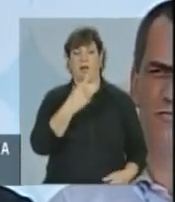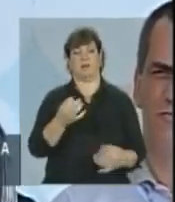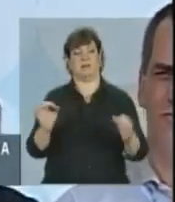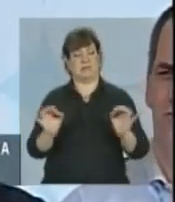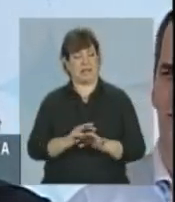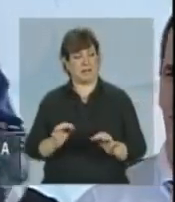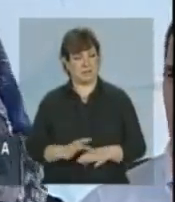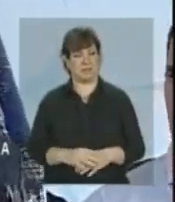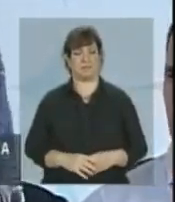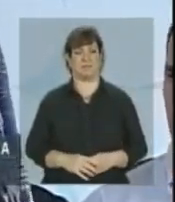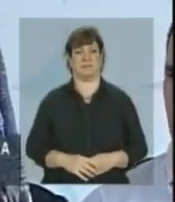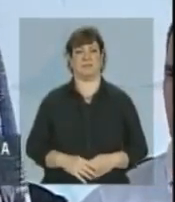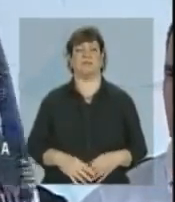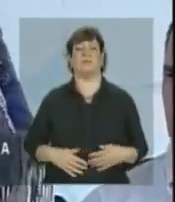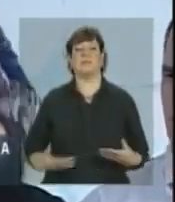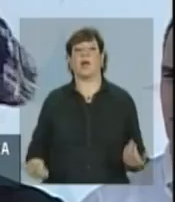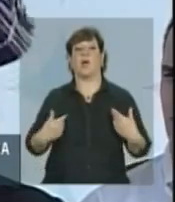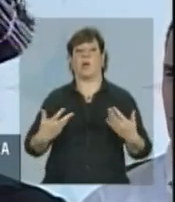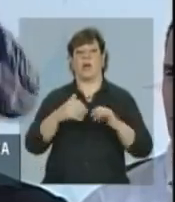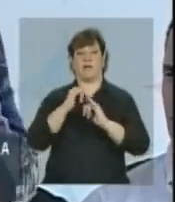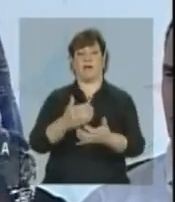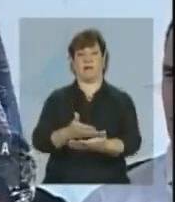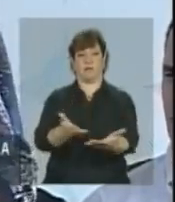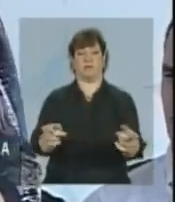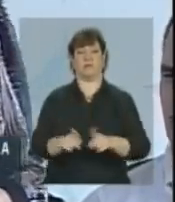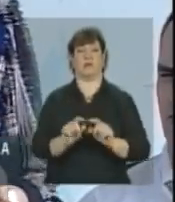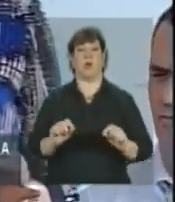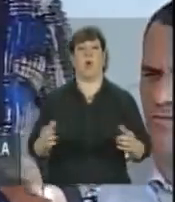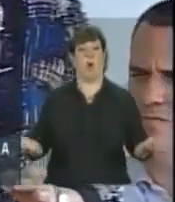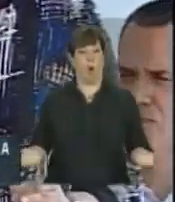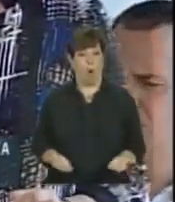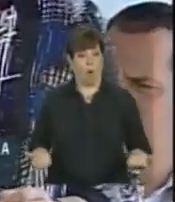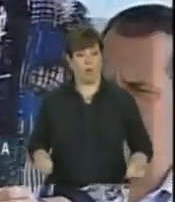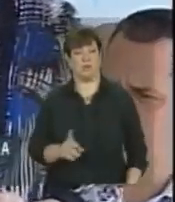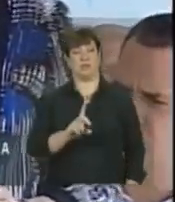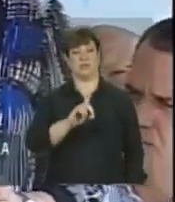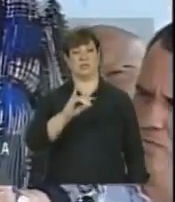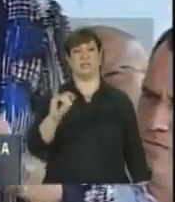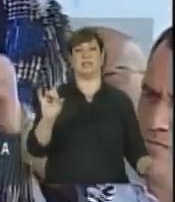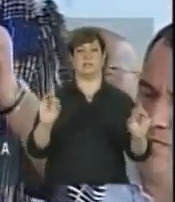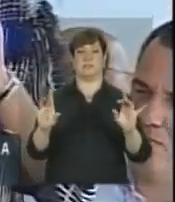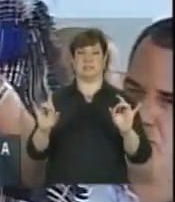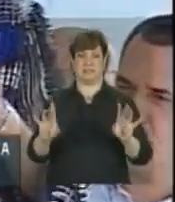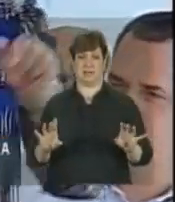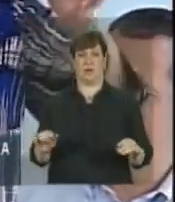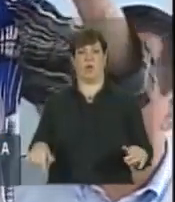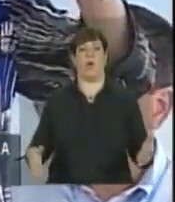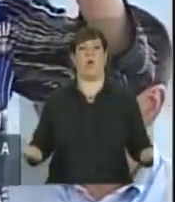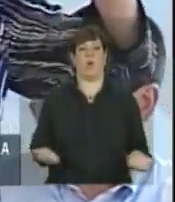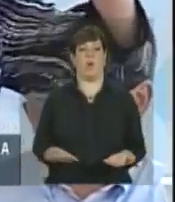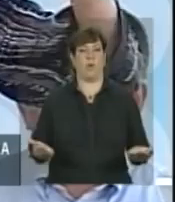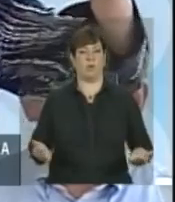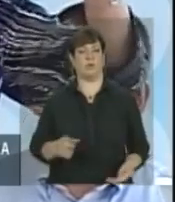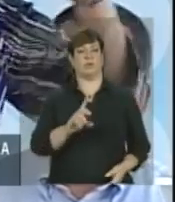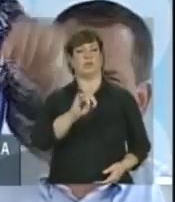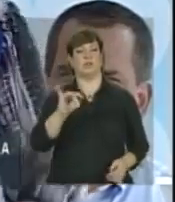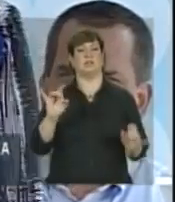para vocês, enfim, que hoje é um dia especial. É um dia especial porque nós